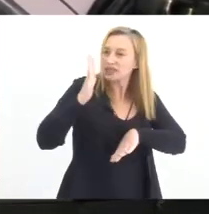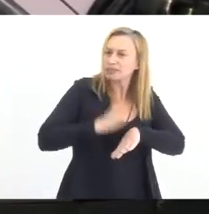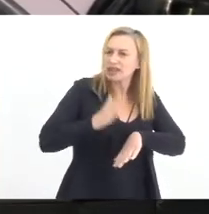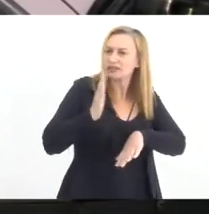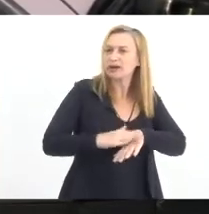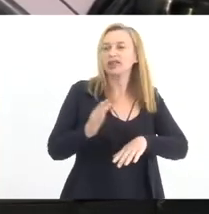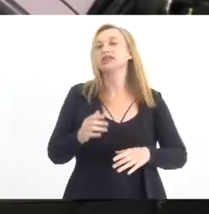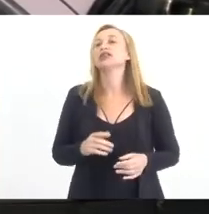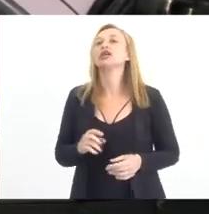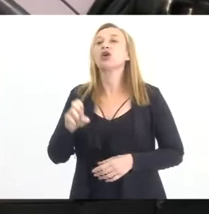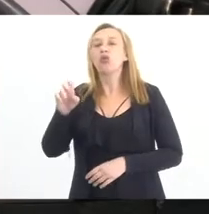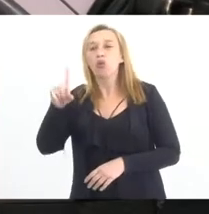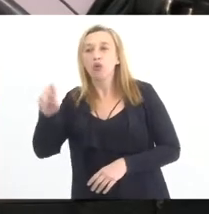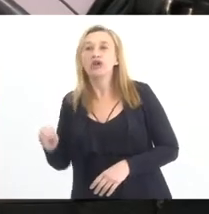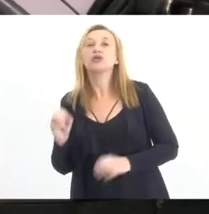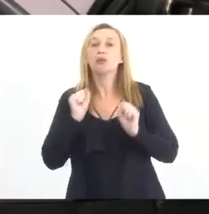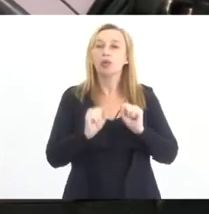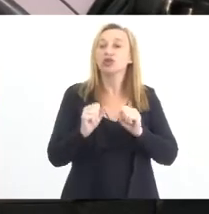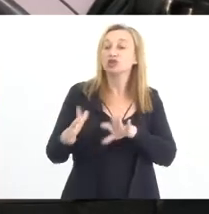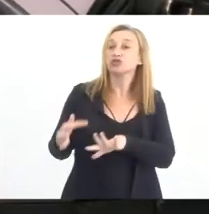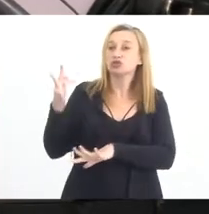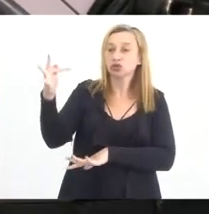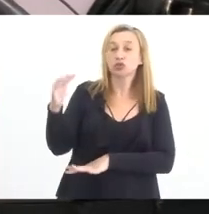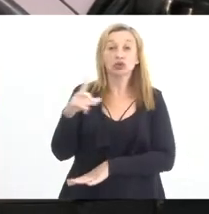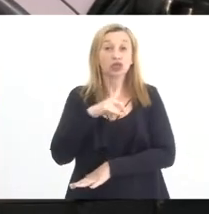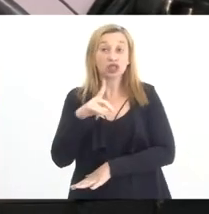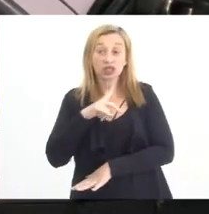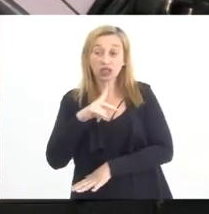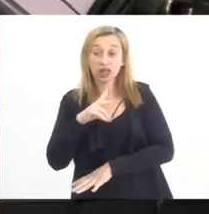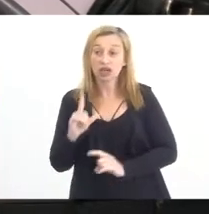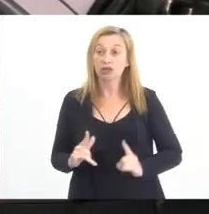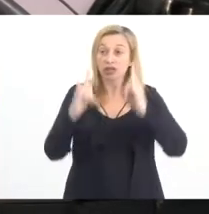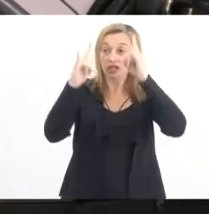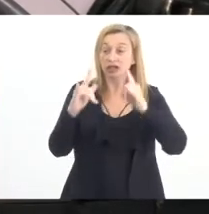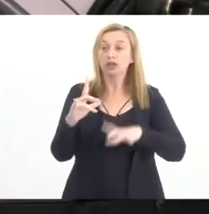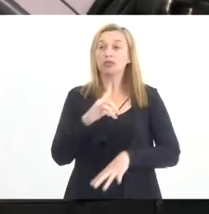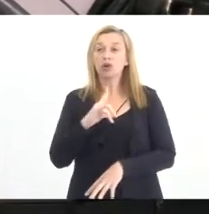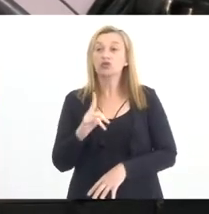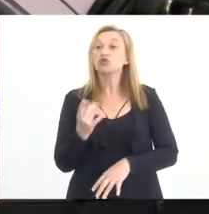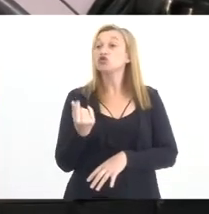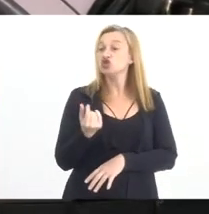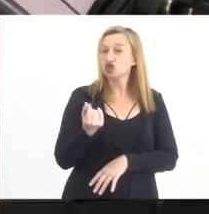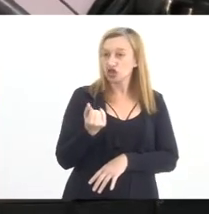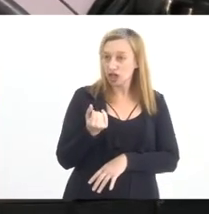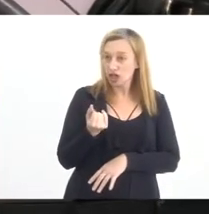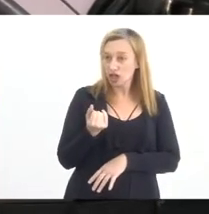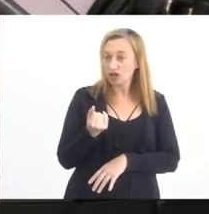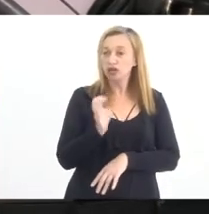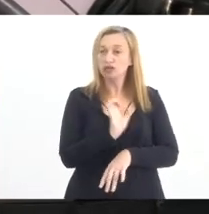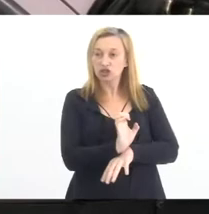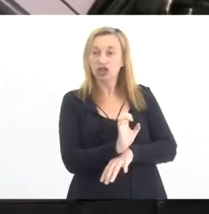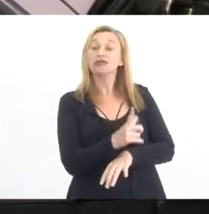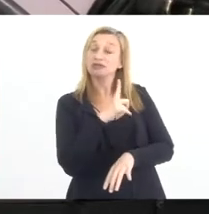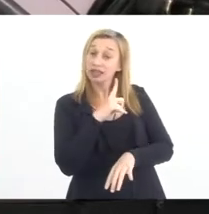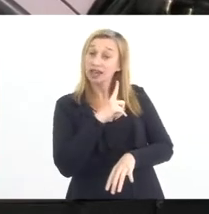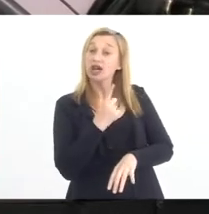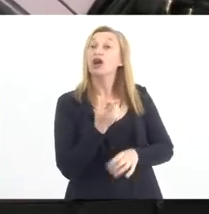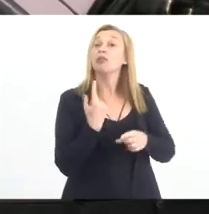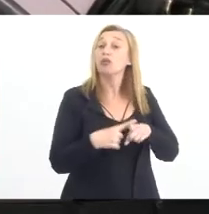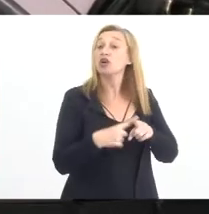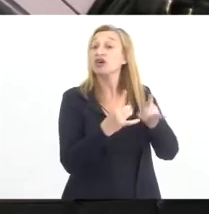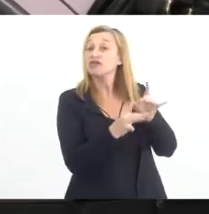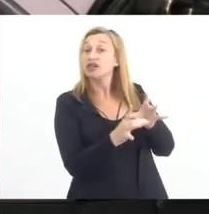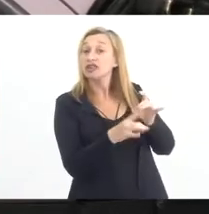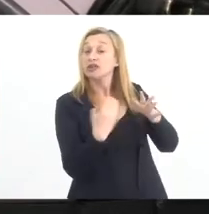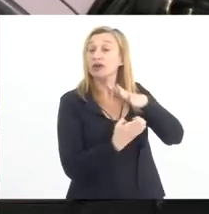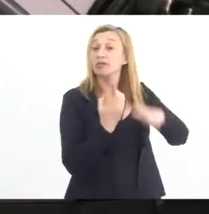a UESO possa, no futuro, ter sua sede própria, porque dinheiro em caixa o governador tem, porque vendeu a SEDAI. E vamos reverter